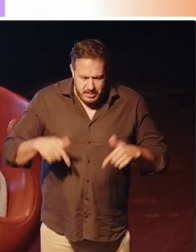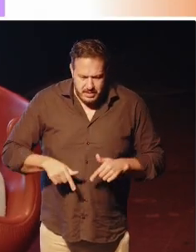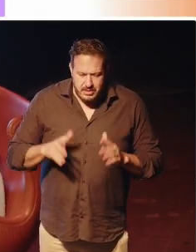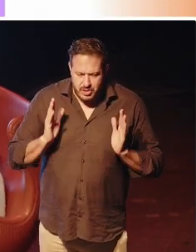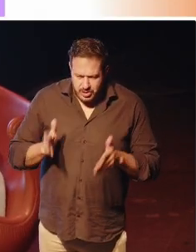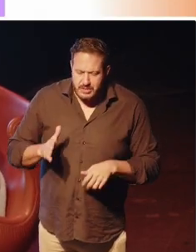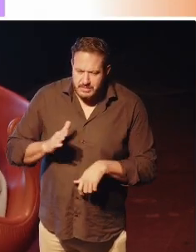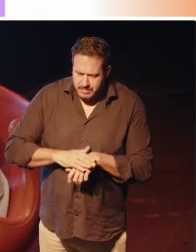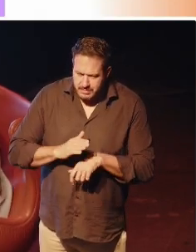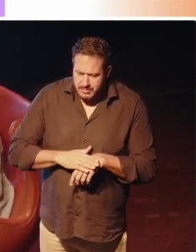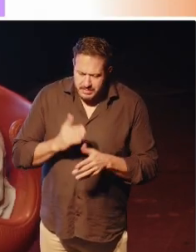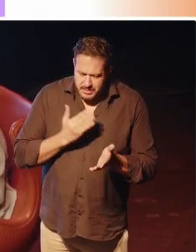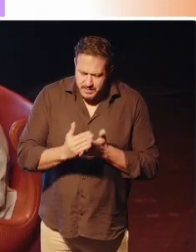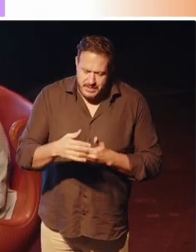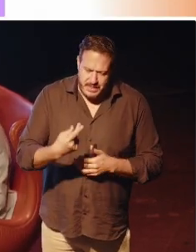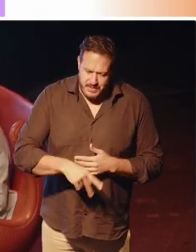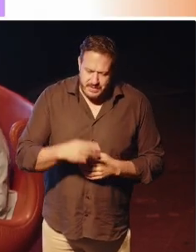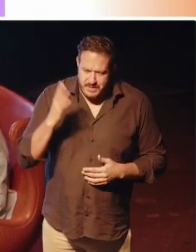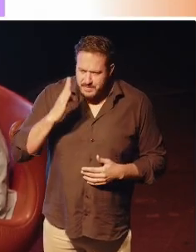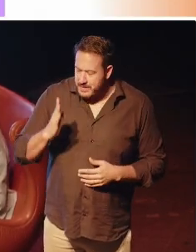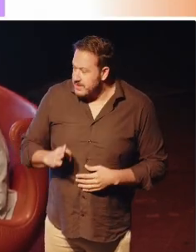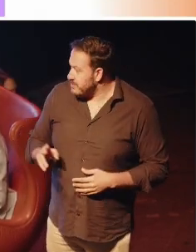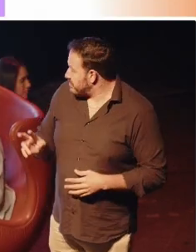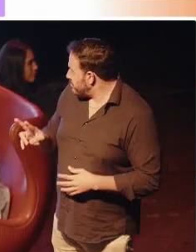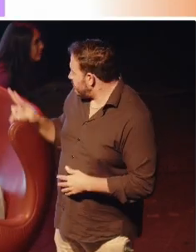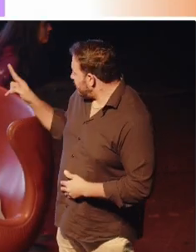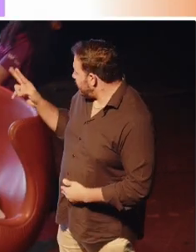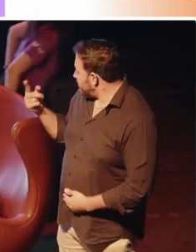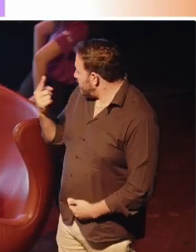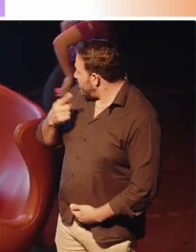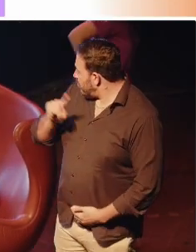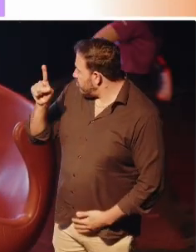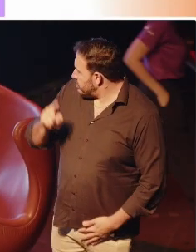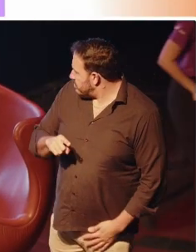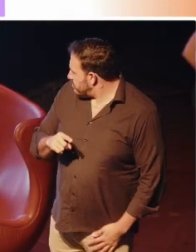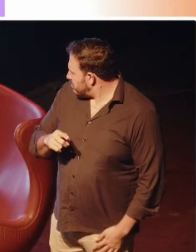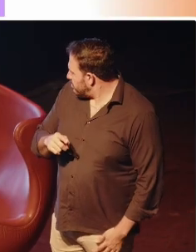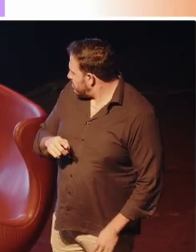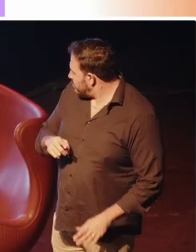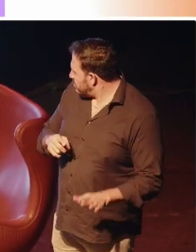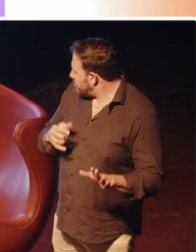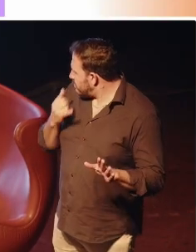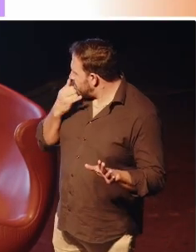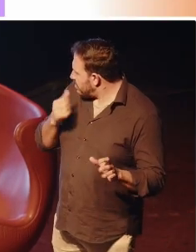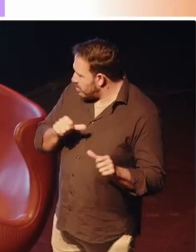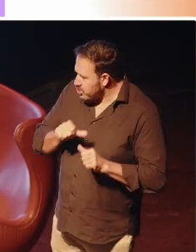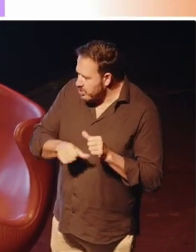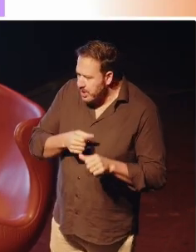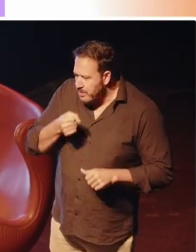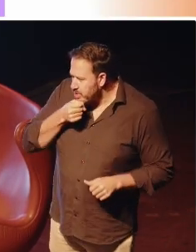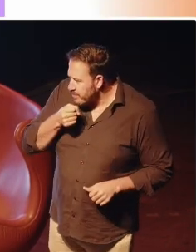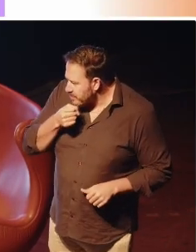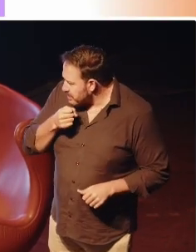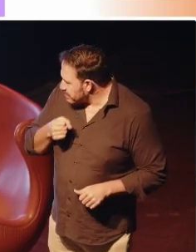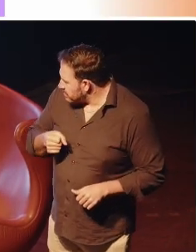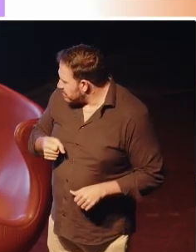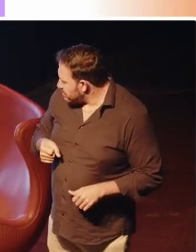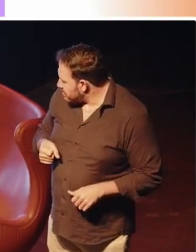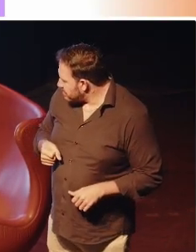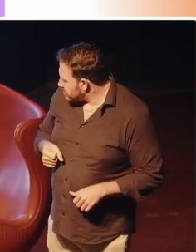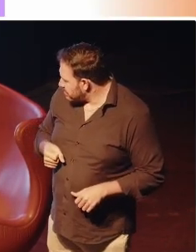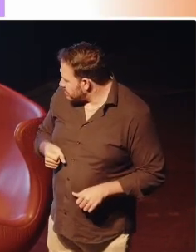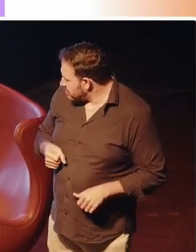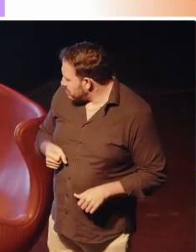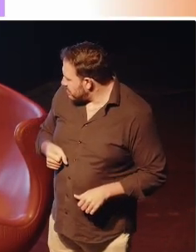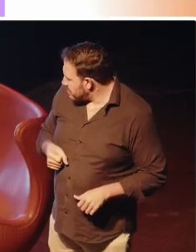elas entraram aqui no Brasil, vocês podem ver que a última foi em 2011. Doutora, deixa eu trocar o microfone, que acho que está melhor. Esse está